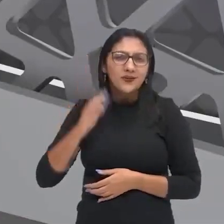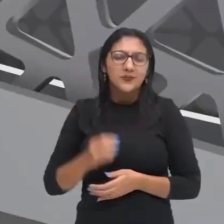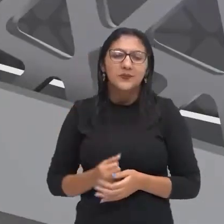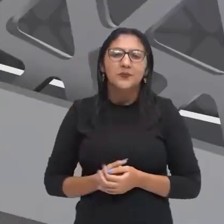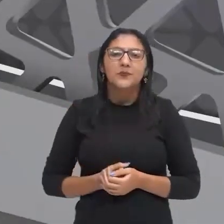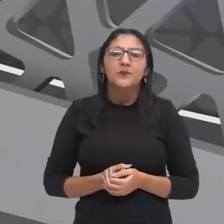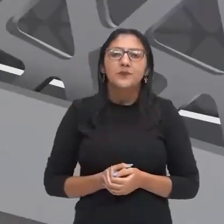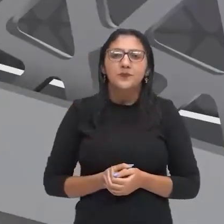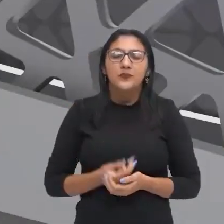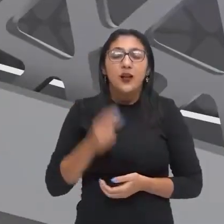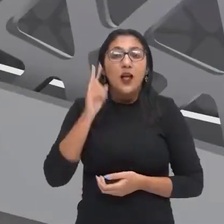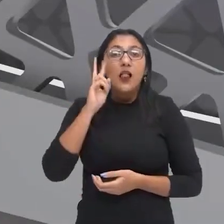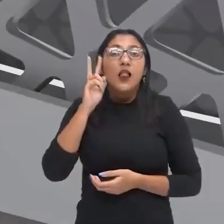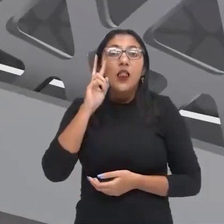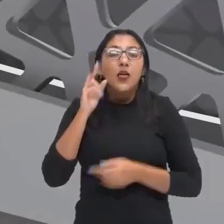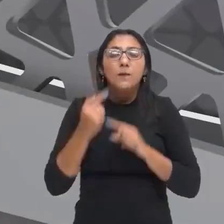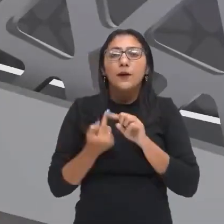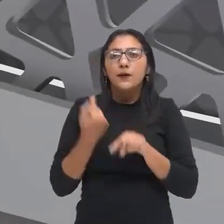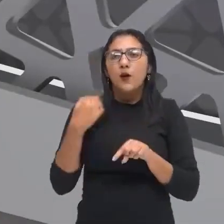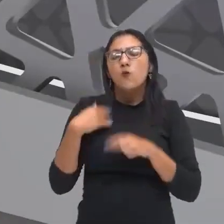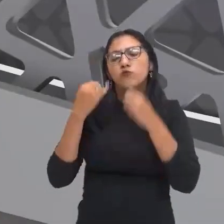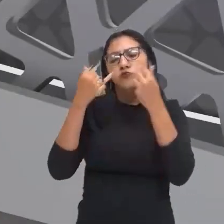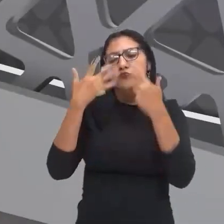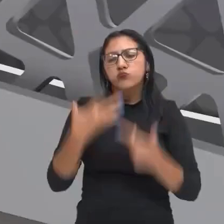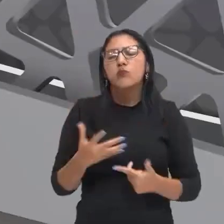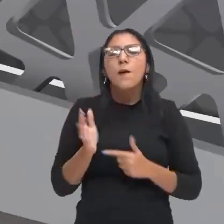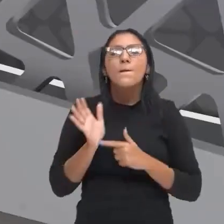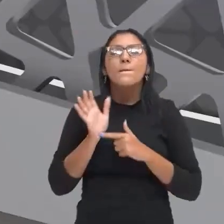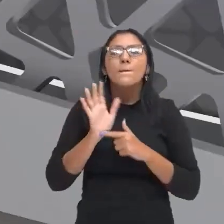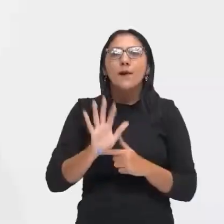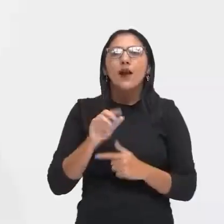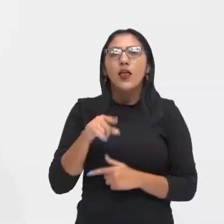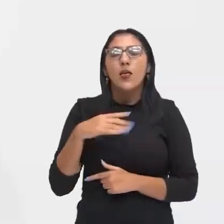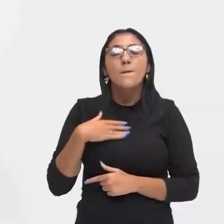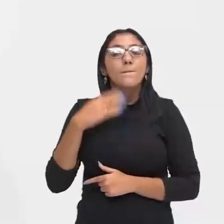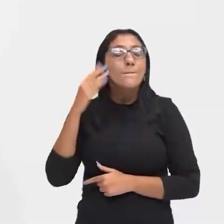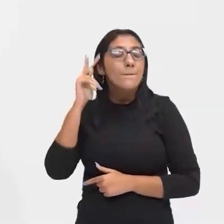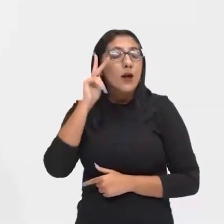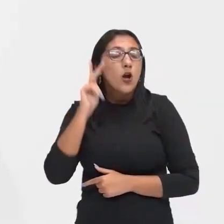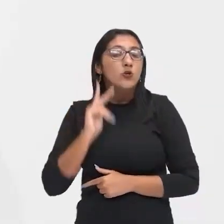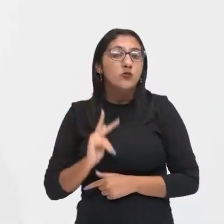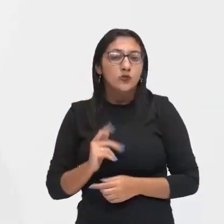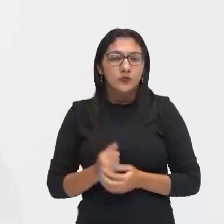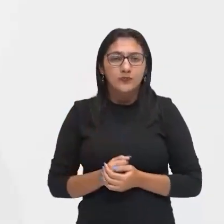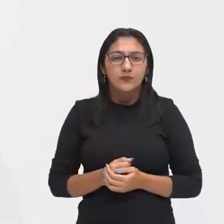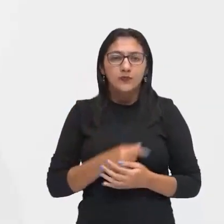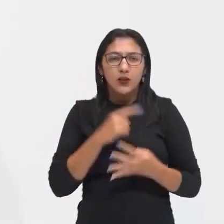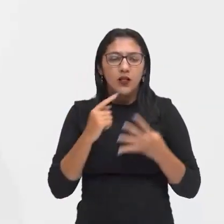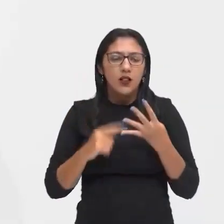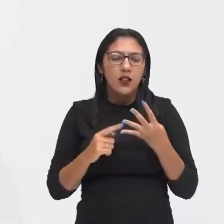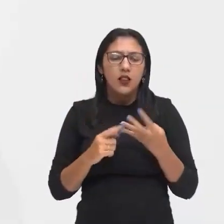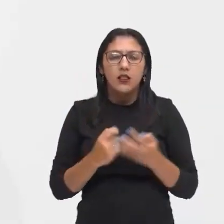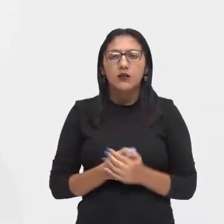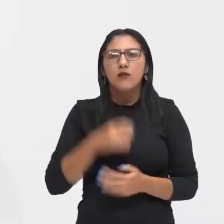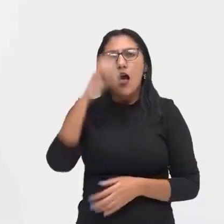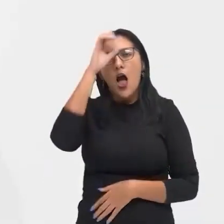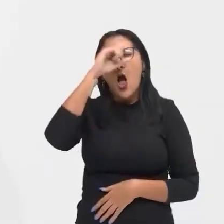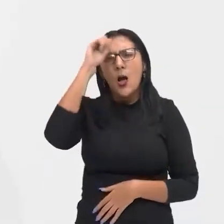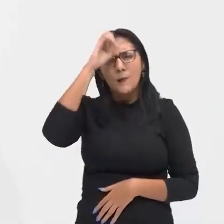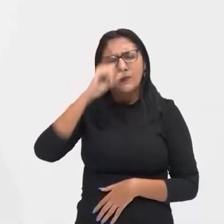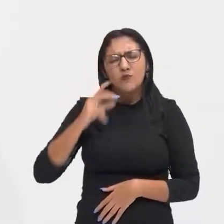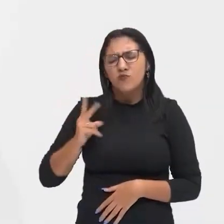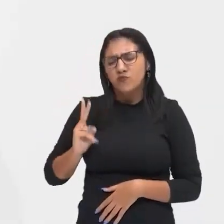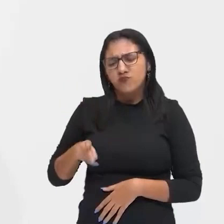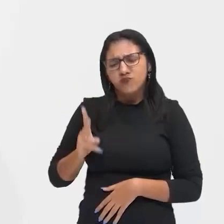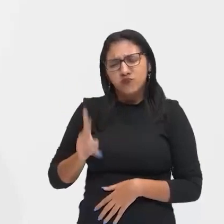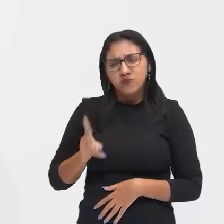bem, lembra que eu contei a minha história? Vamos lá, vejam aqui o quarto conselho, que é aprenda sempre. Vocês